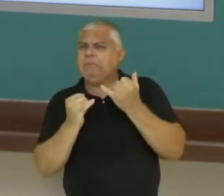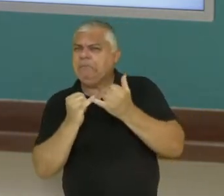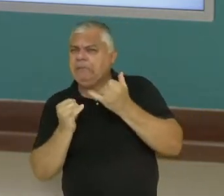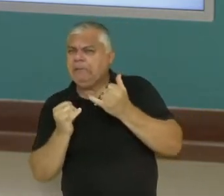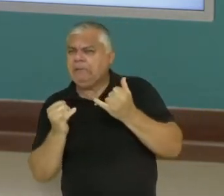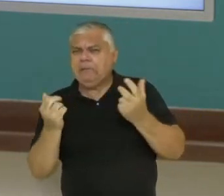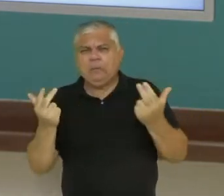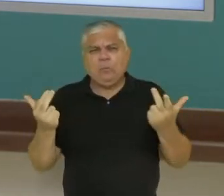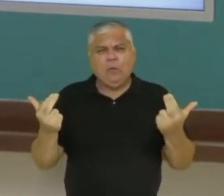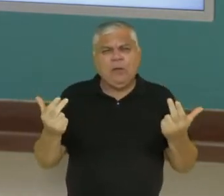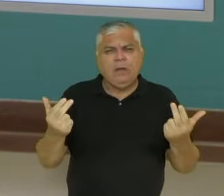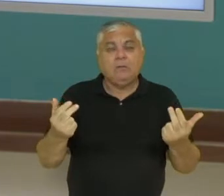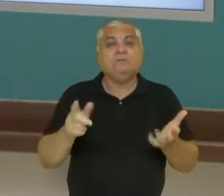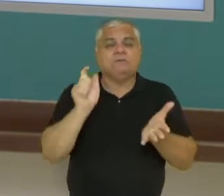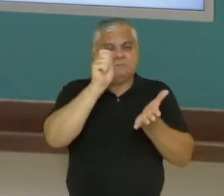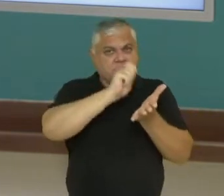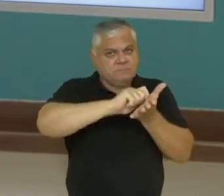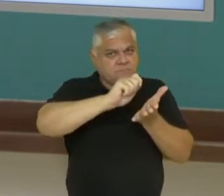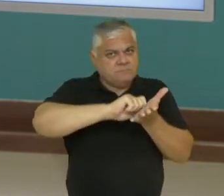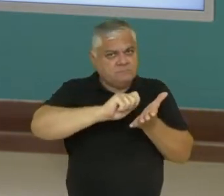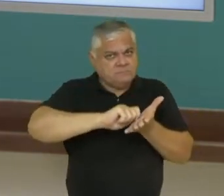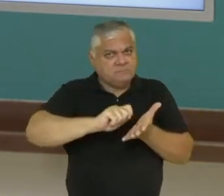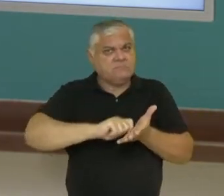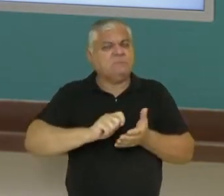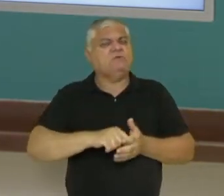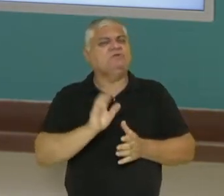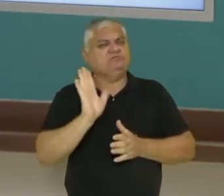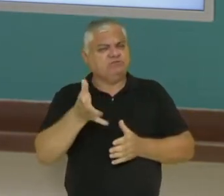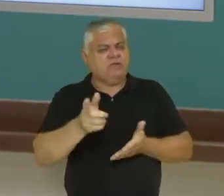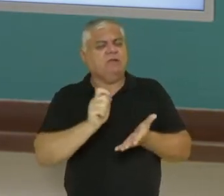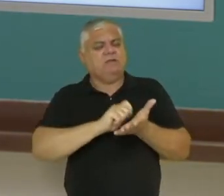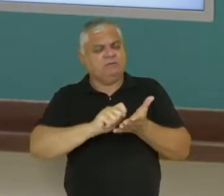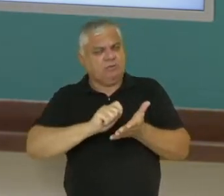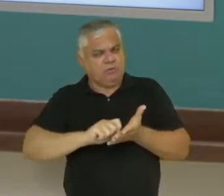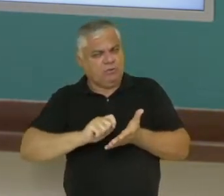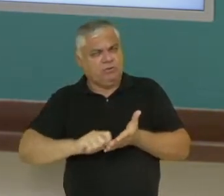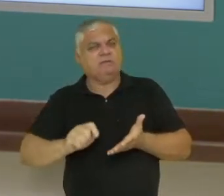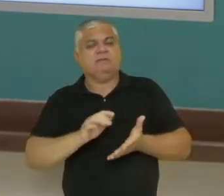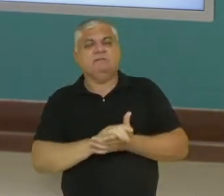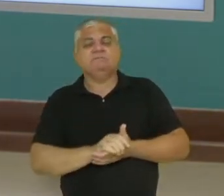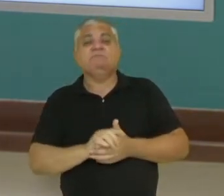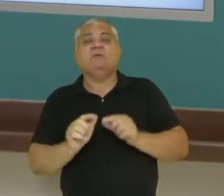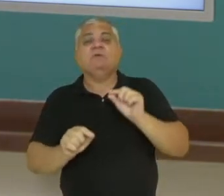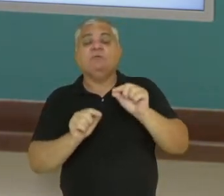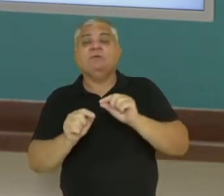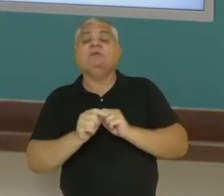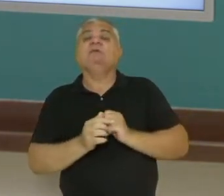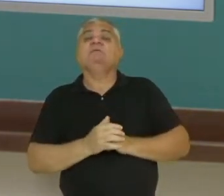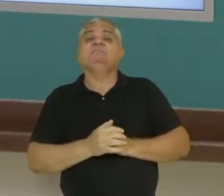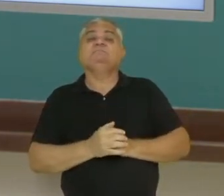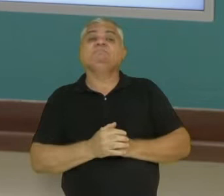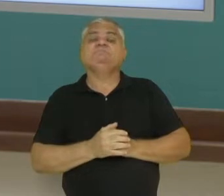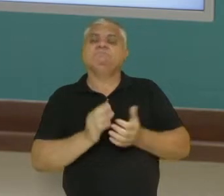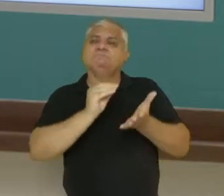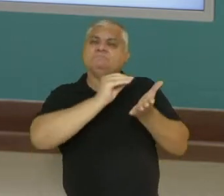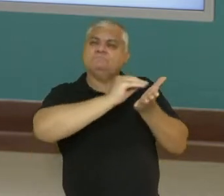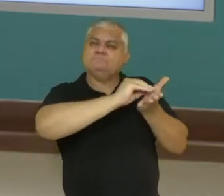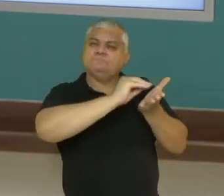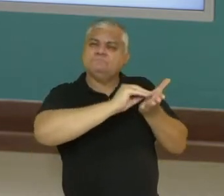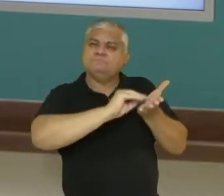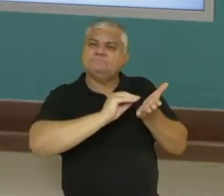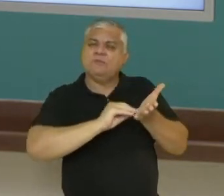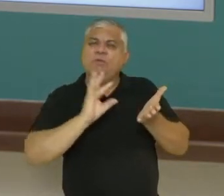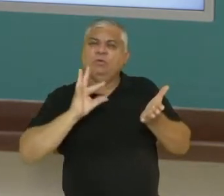para você. Anota aí no teu caderno, aquele caderno que você pegou inicialmente, que a prof falou para você, pega ele, anota